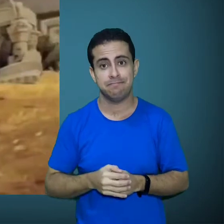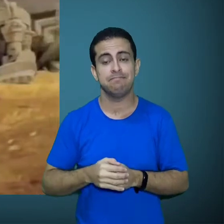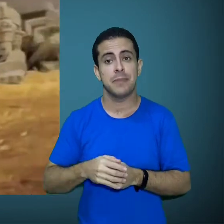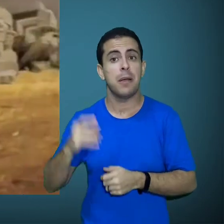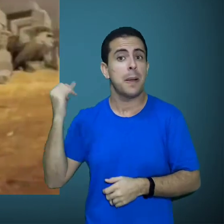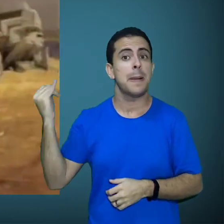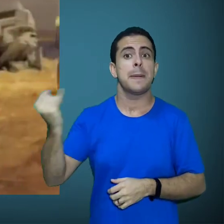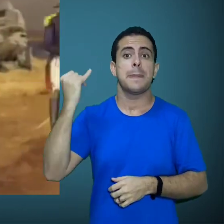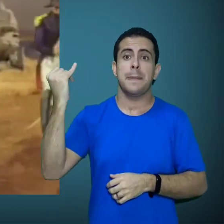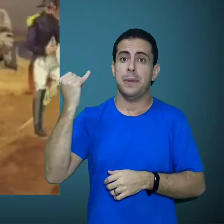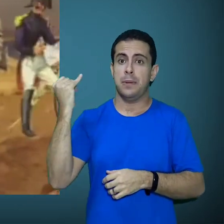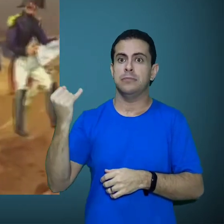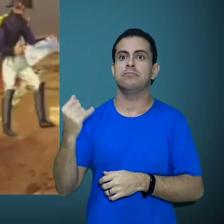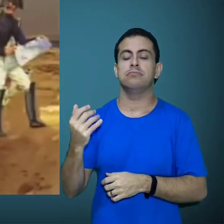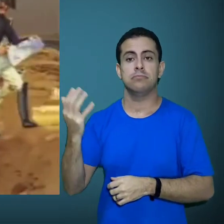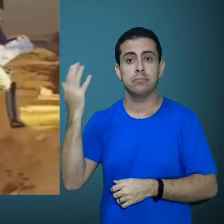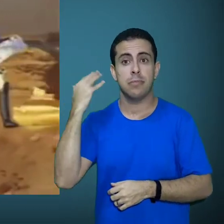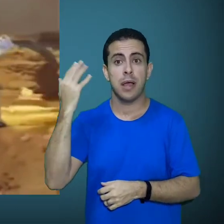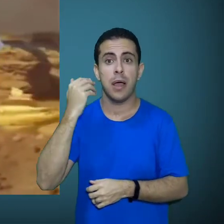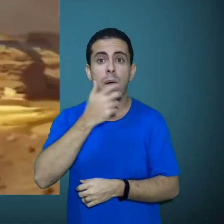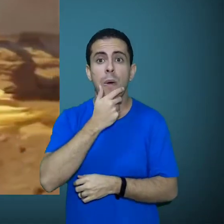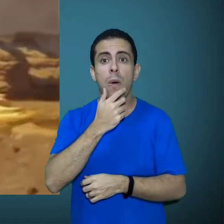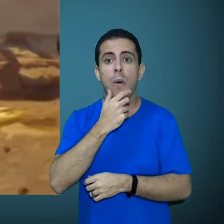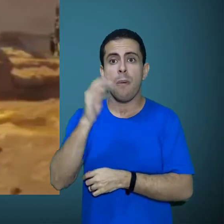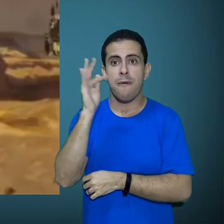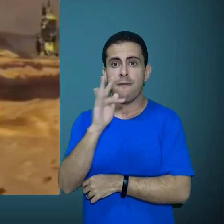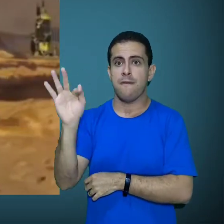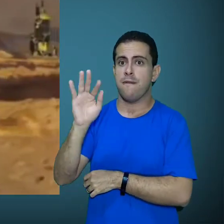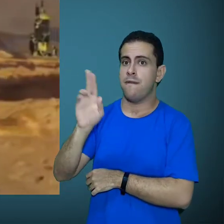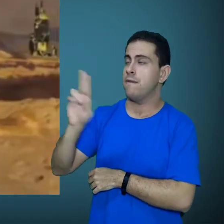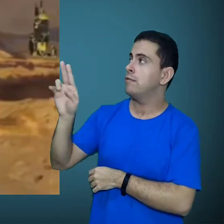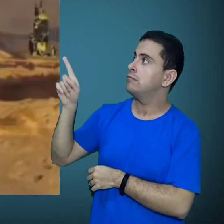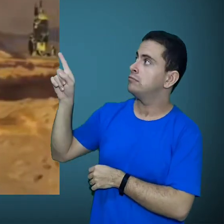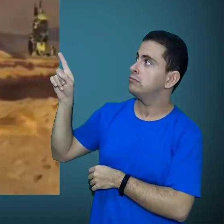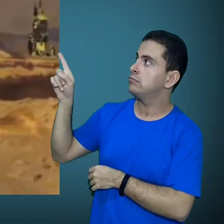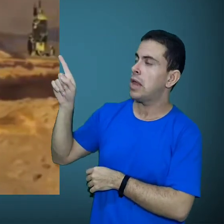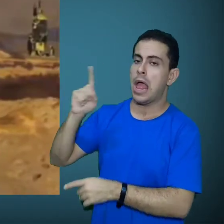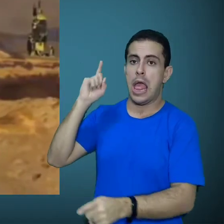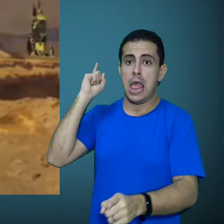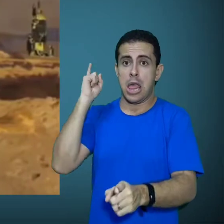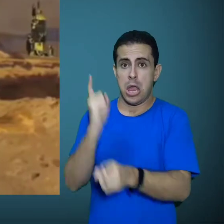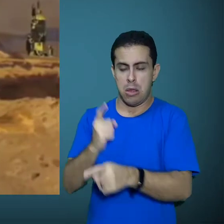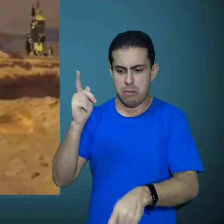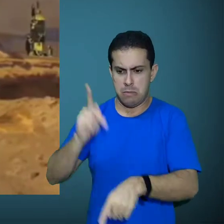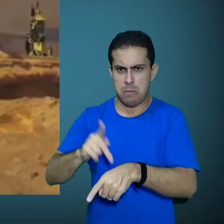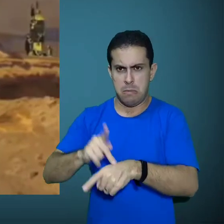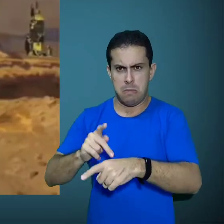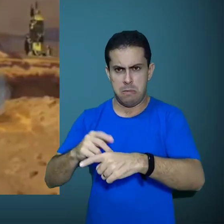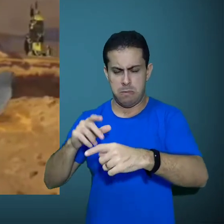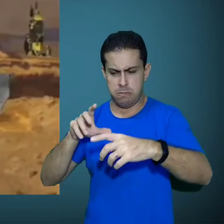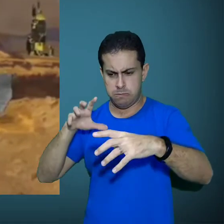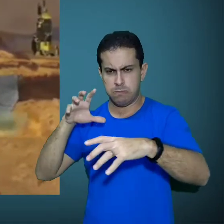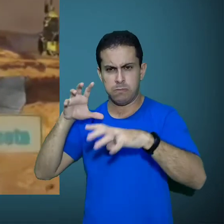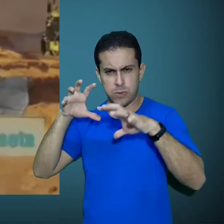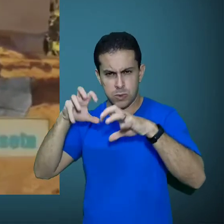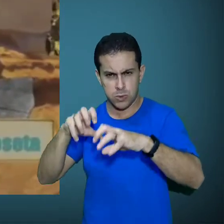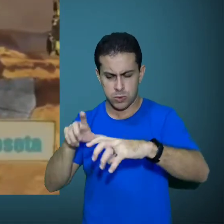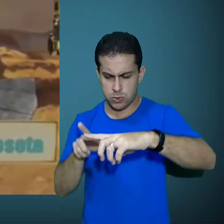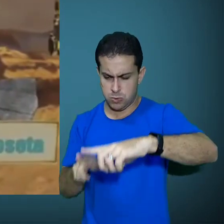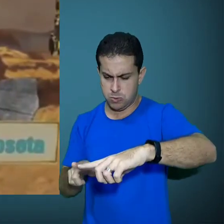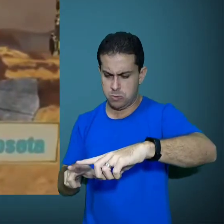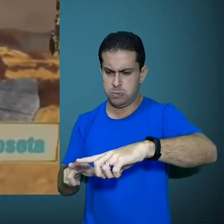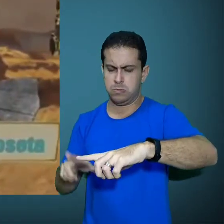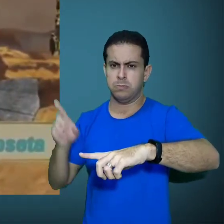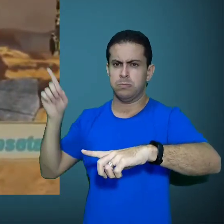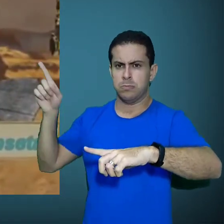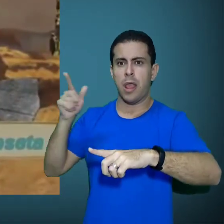seu primeiro passo importante quando um oficial francês chamado Bouchard encontrou uma pedra escura esculpida, chamada mais